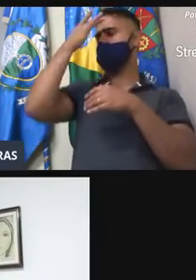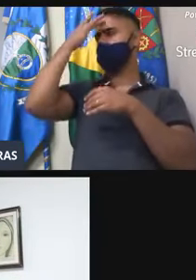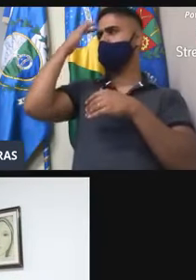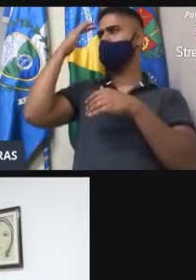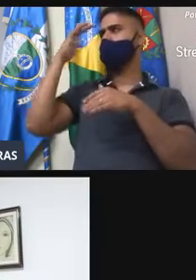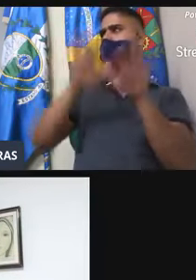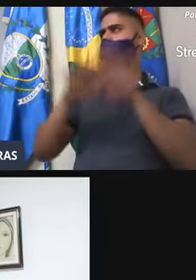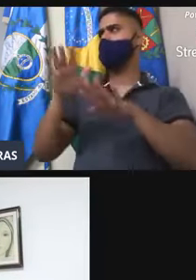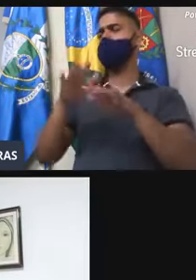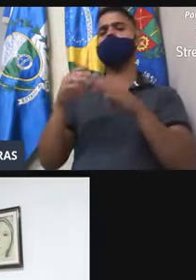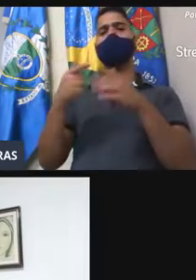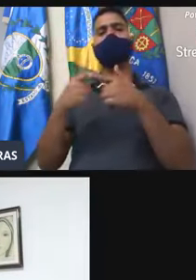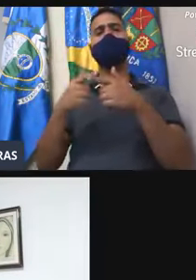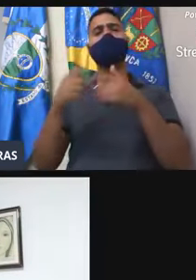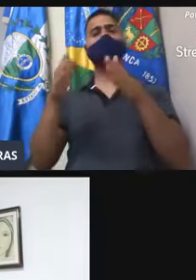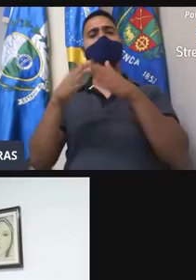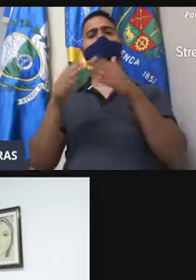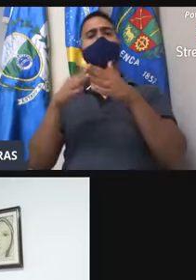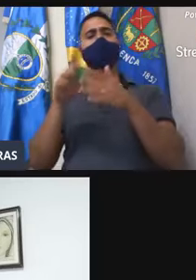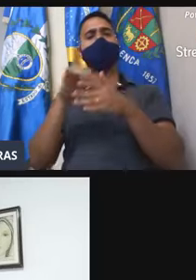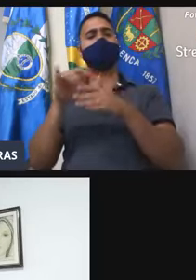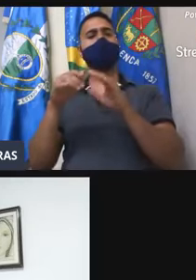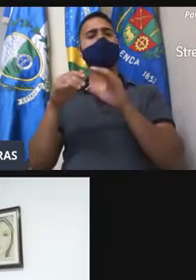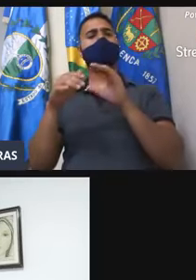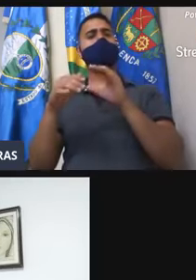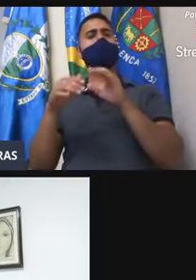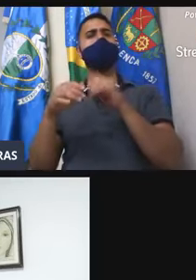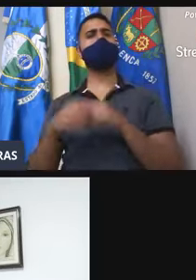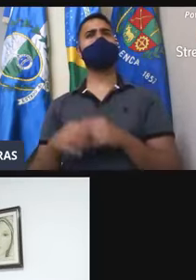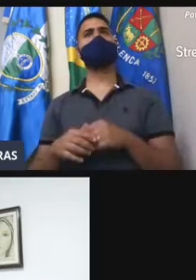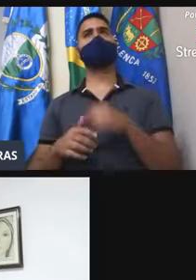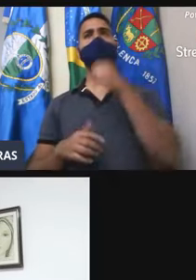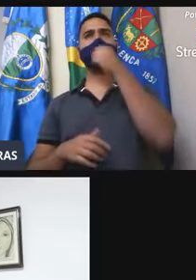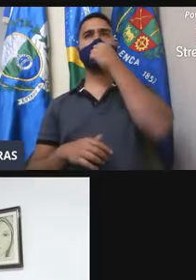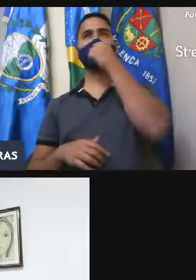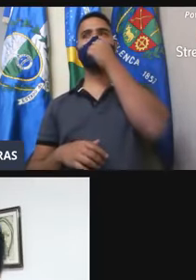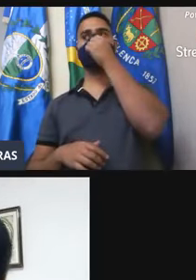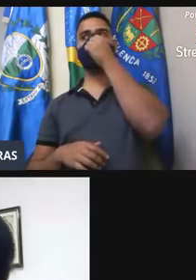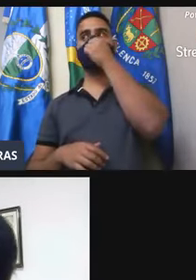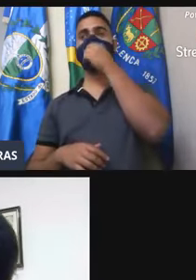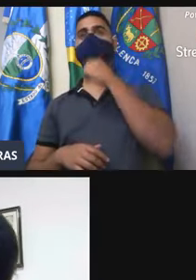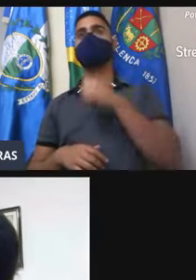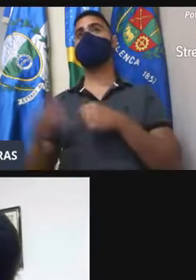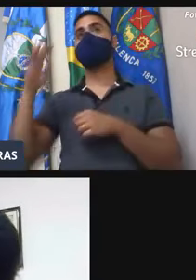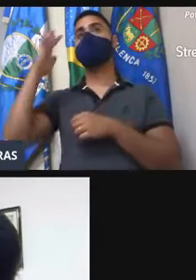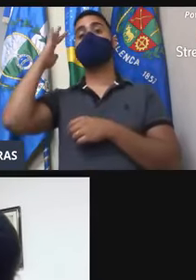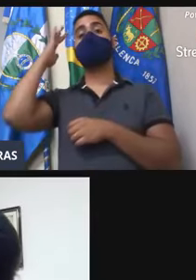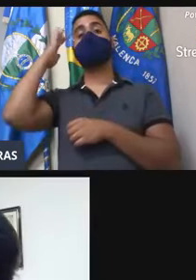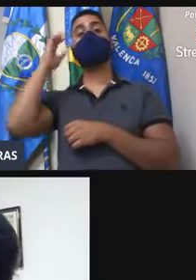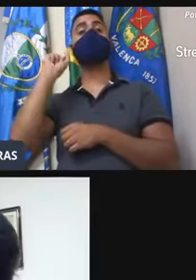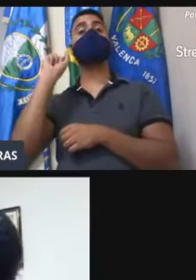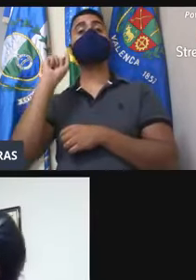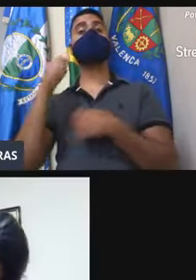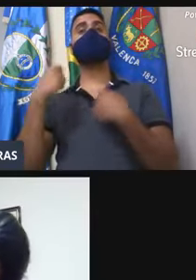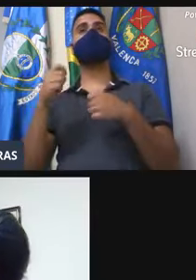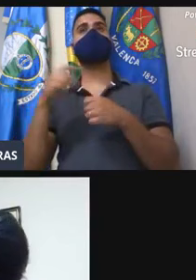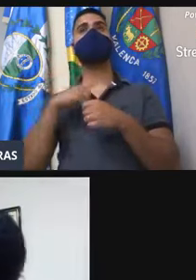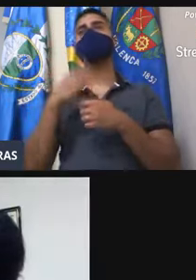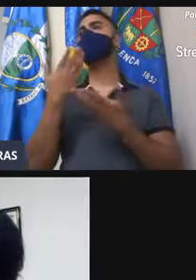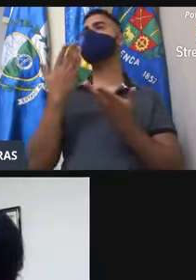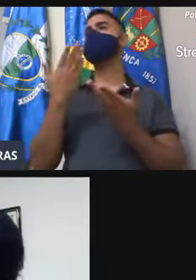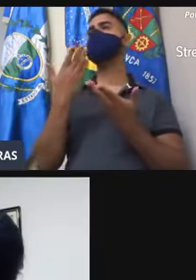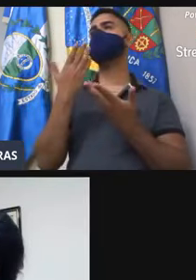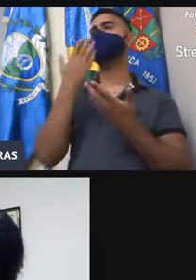disso, porque a gente perde um dia do expediente da Câmara. Então eu acho que precisa ter um tipo